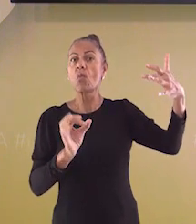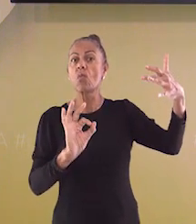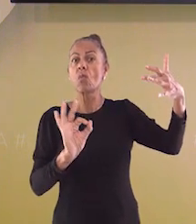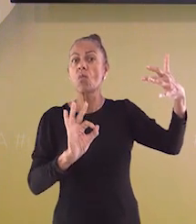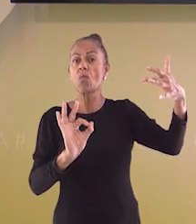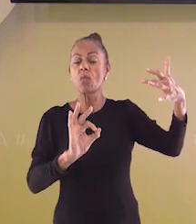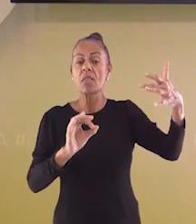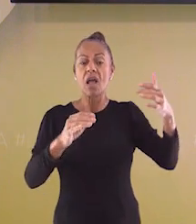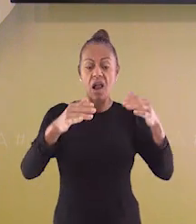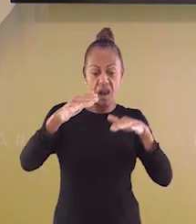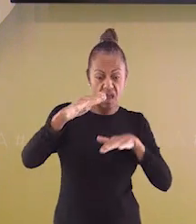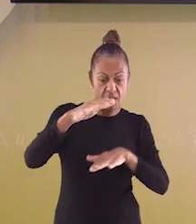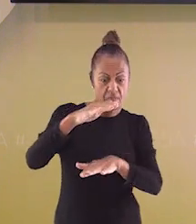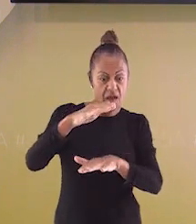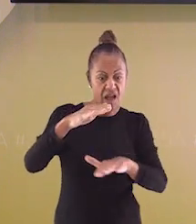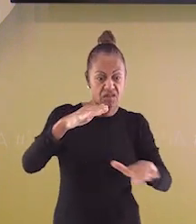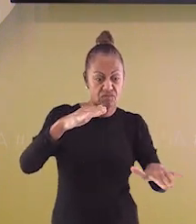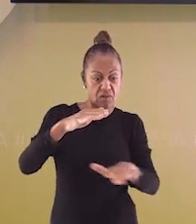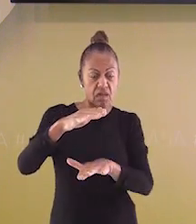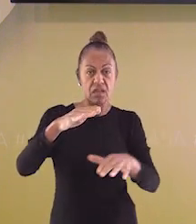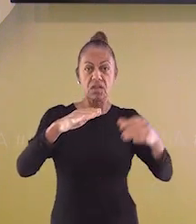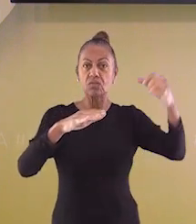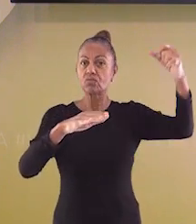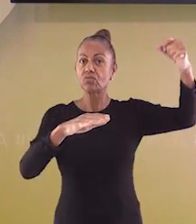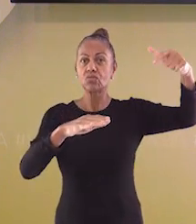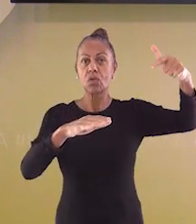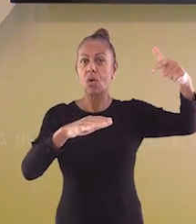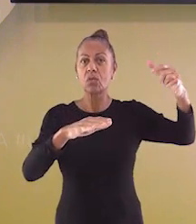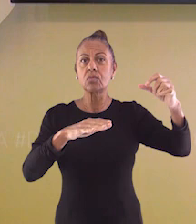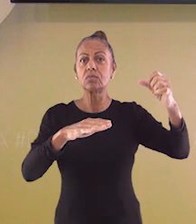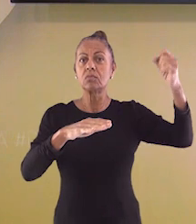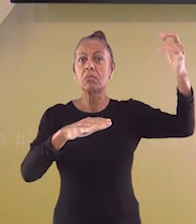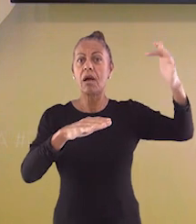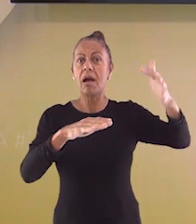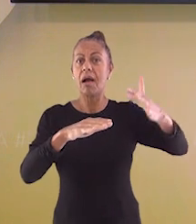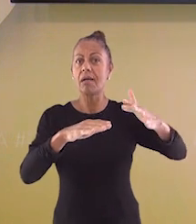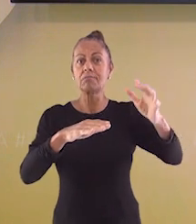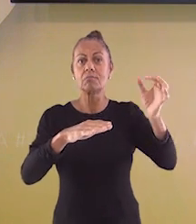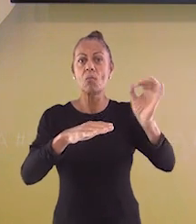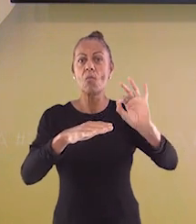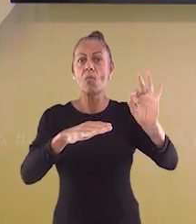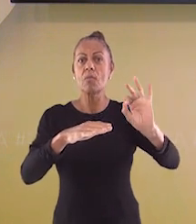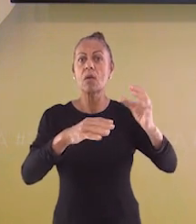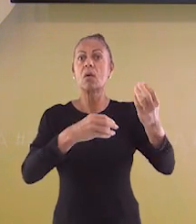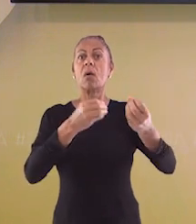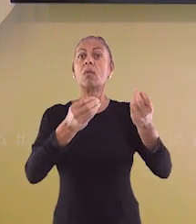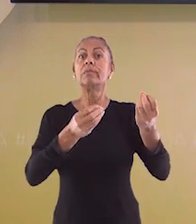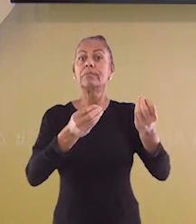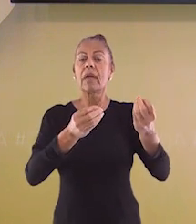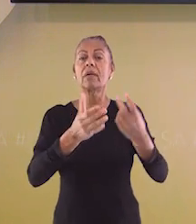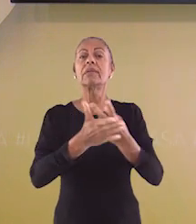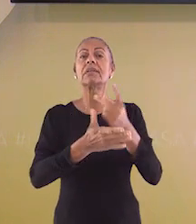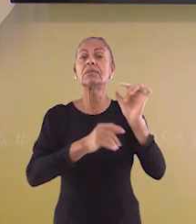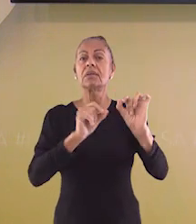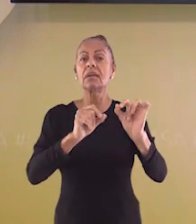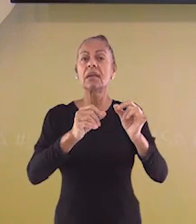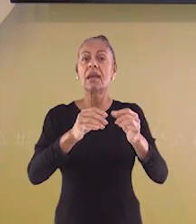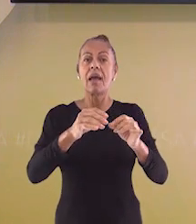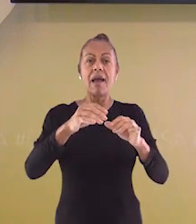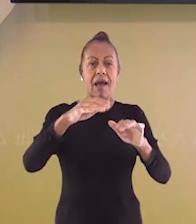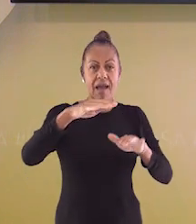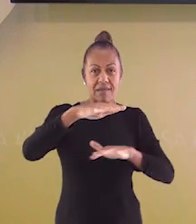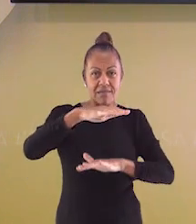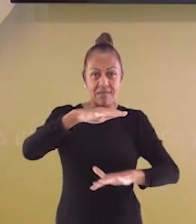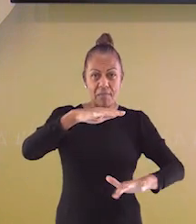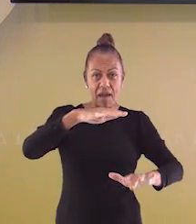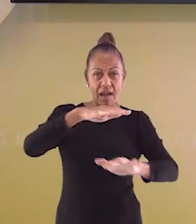embaixo. Se elas não têm o sol para poder viver, o que vai acontecer? Elas começam a morrer. Que é a ilustração que a gente já tem aqui